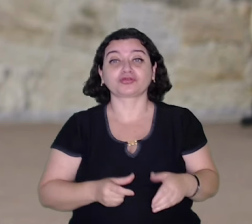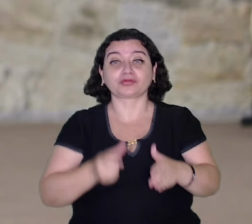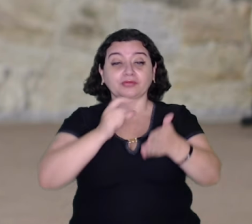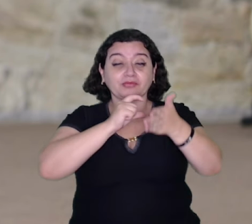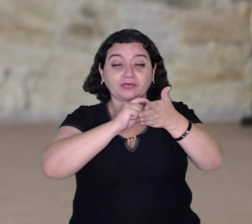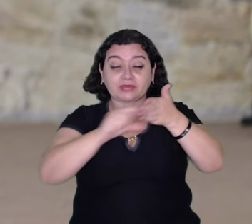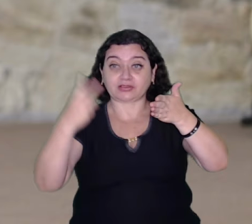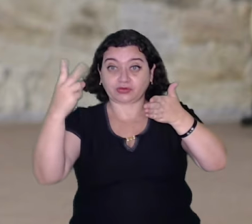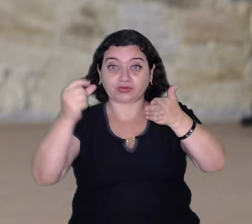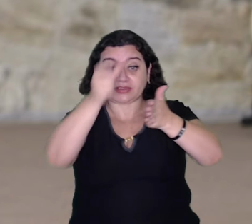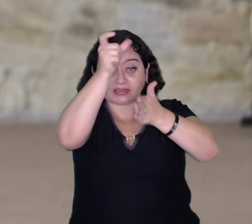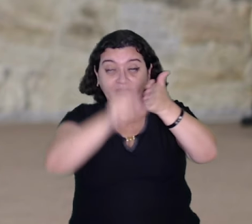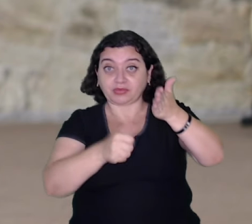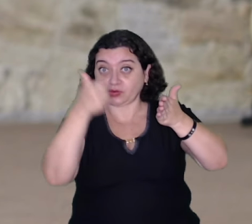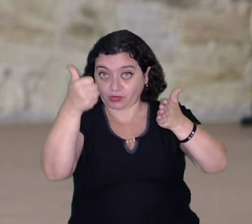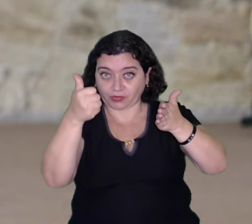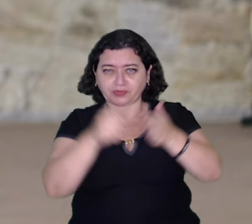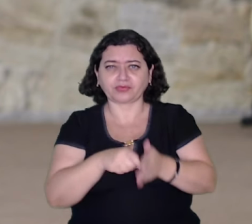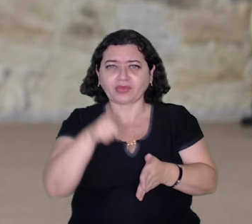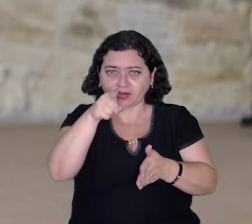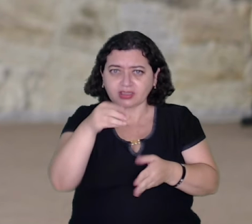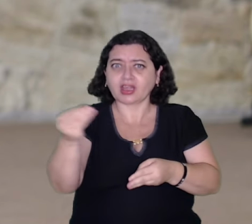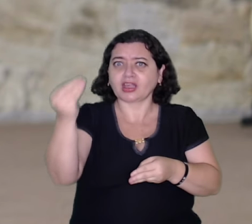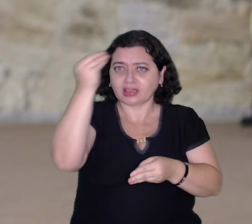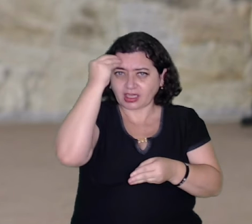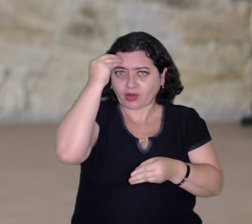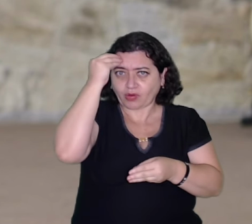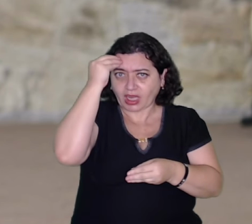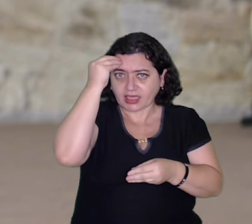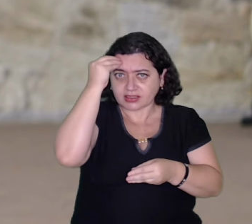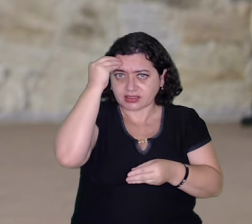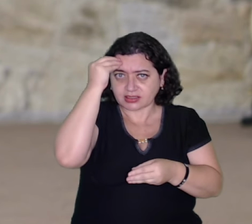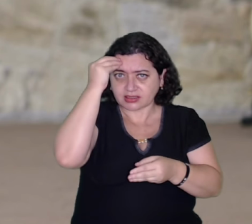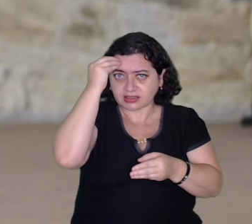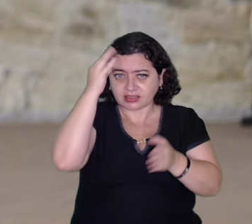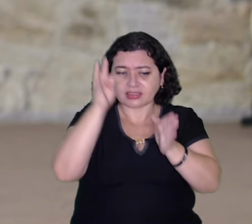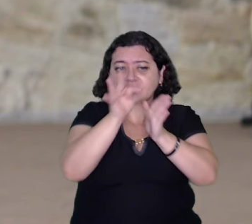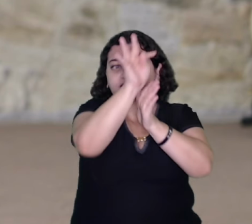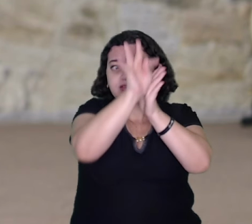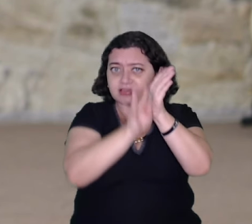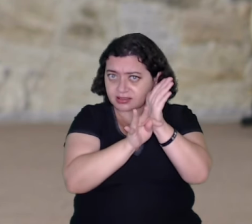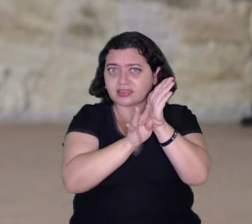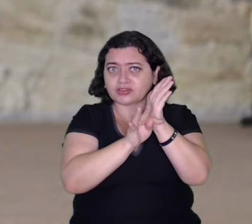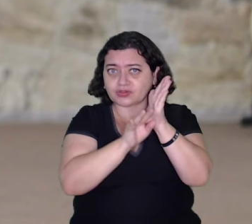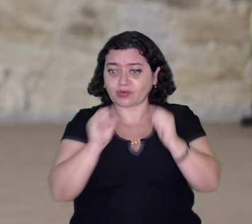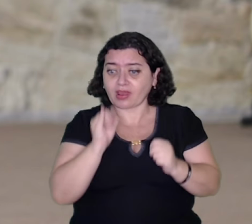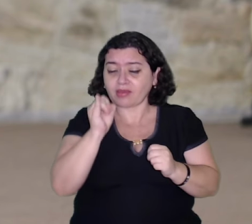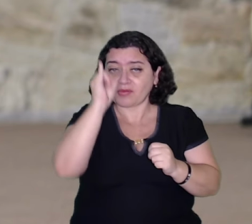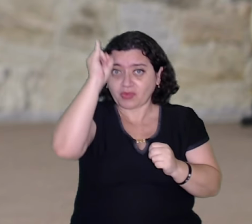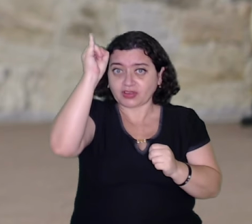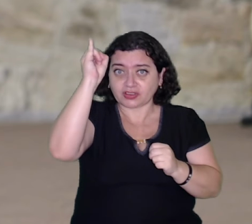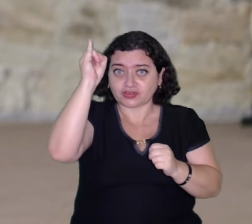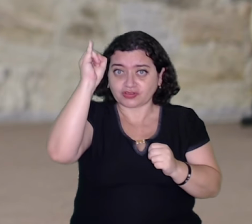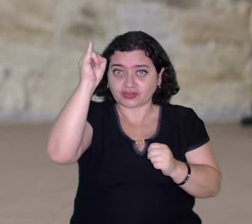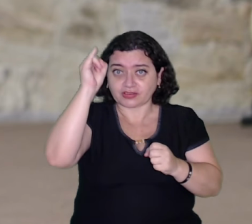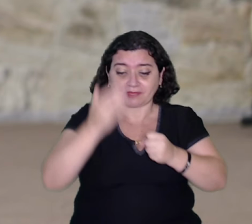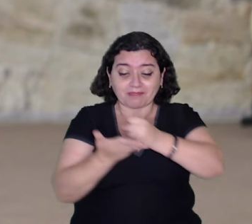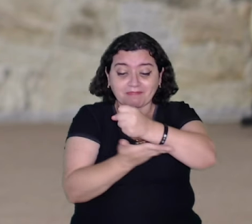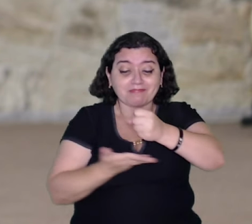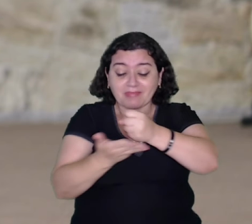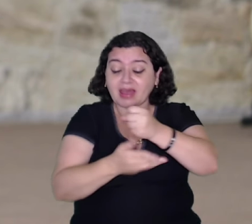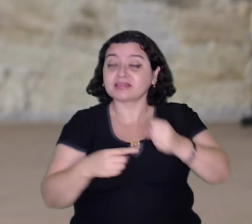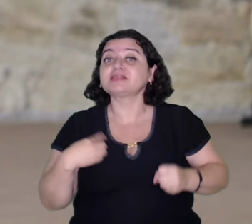você até decorasse ou guardasse esse texto, que é um texto que vai servir de base para